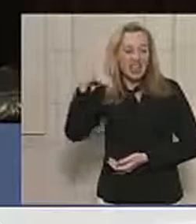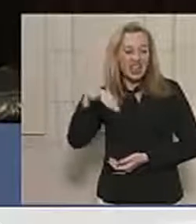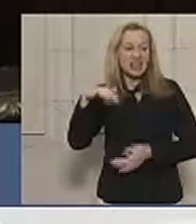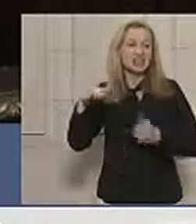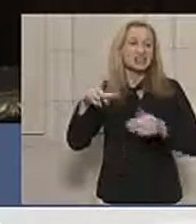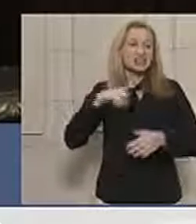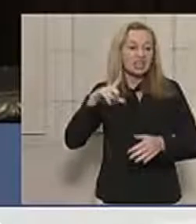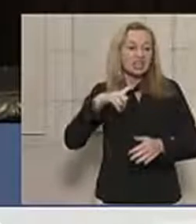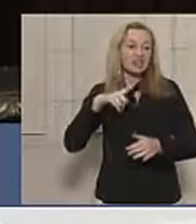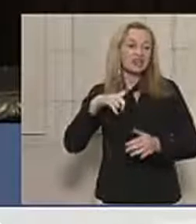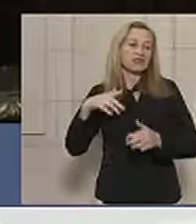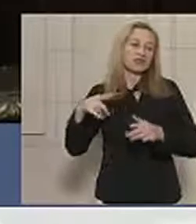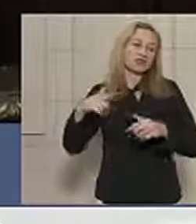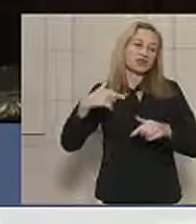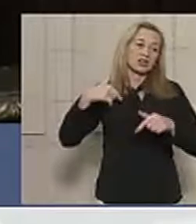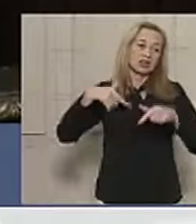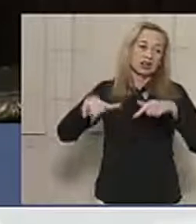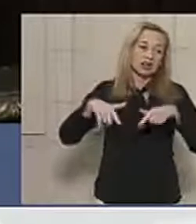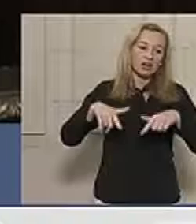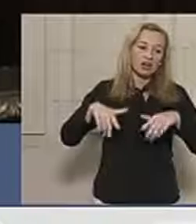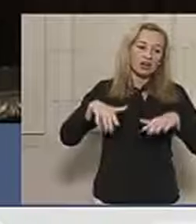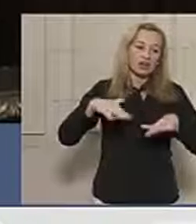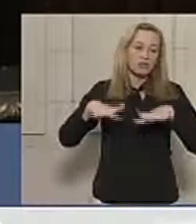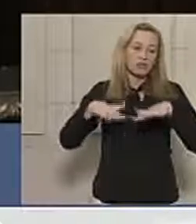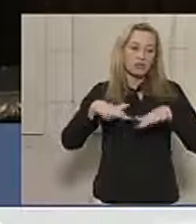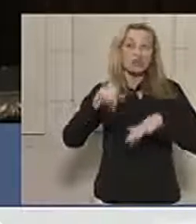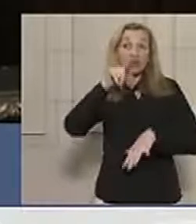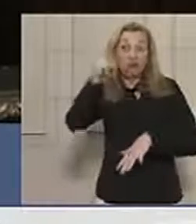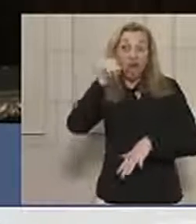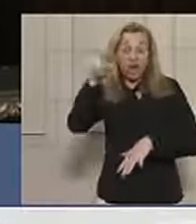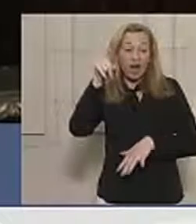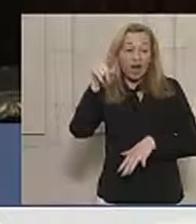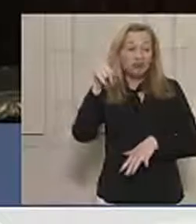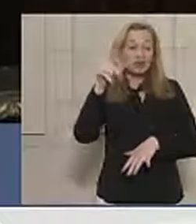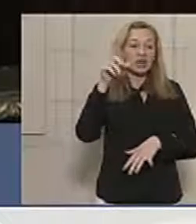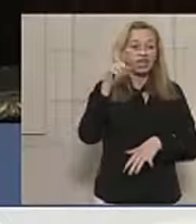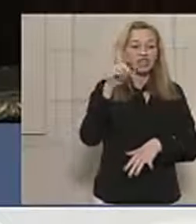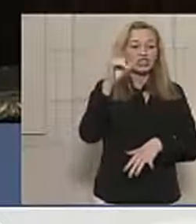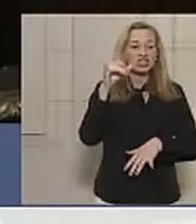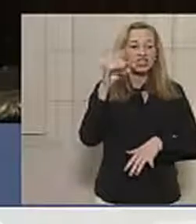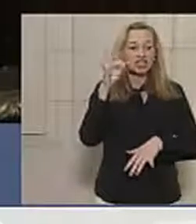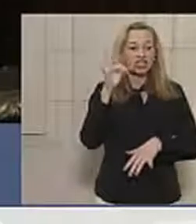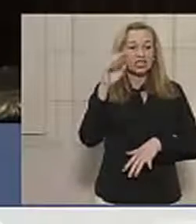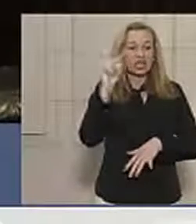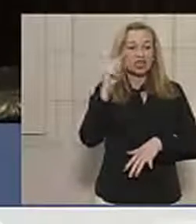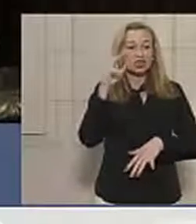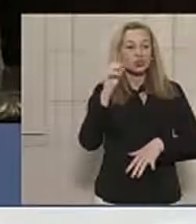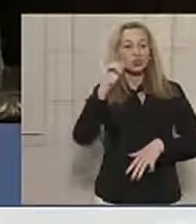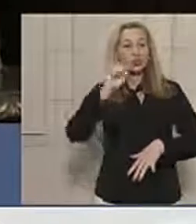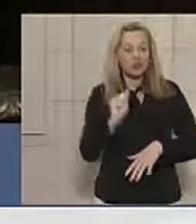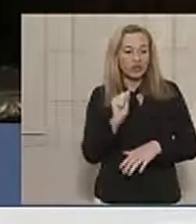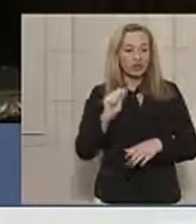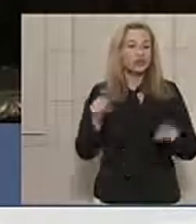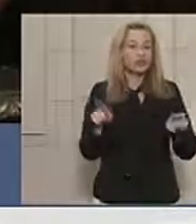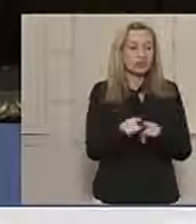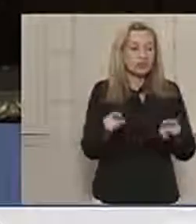que foi a ditadura militar e o golpe de 1964 no Brasil. Muito obrigada, senhora presidenta. Desculpei pelo...